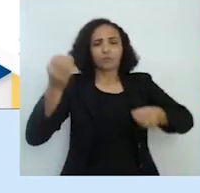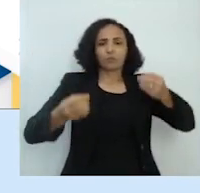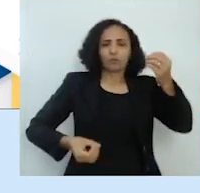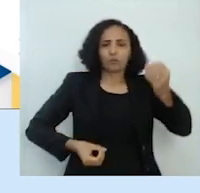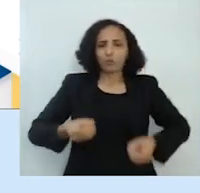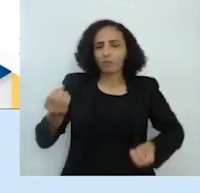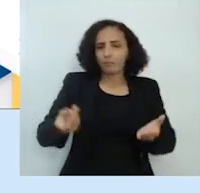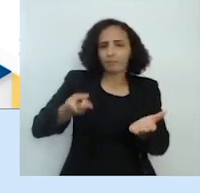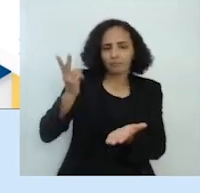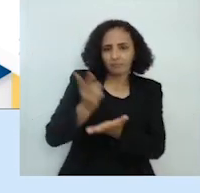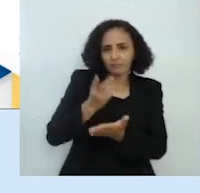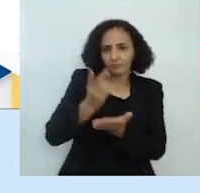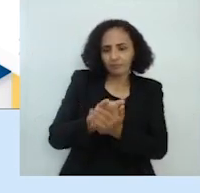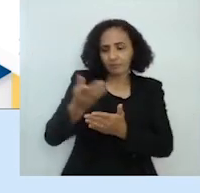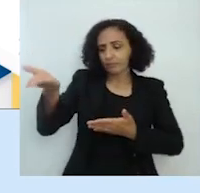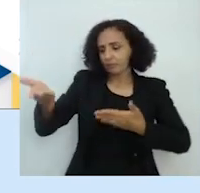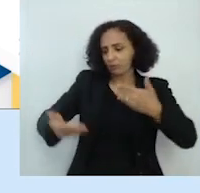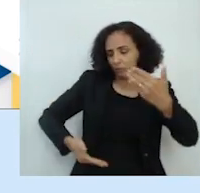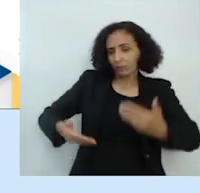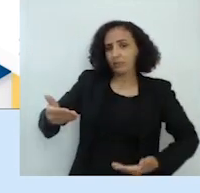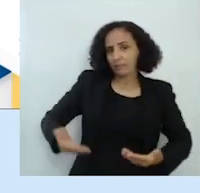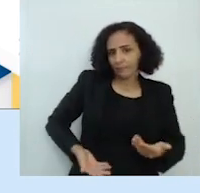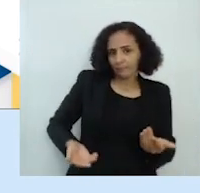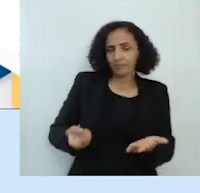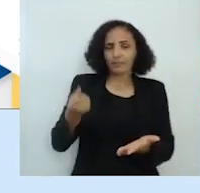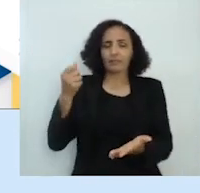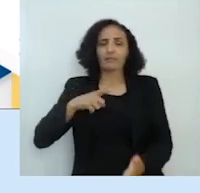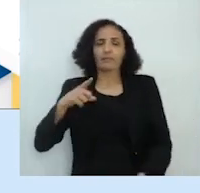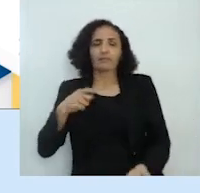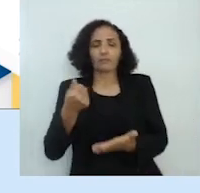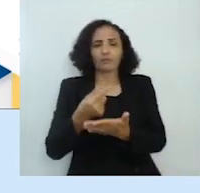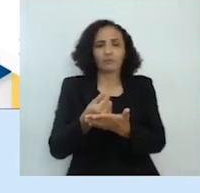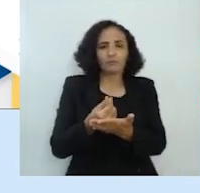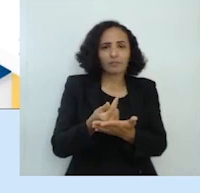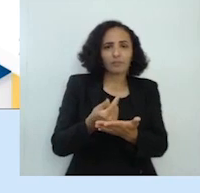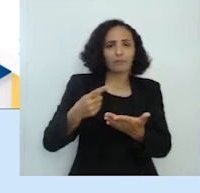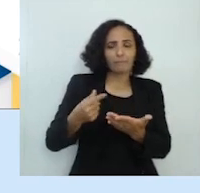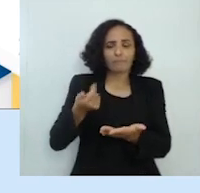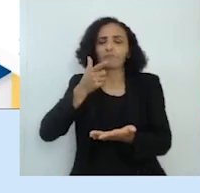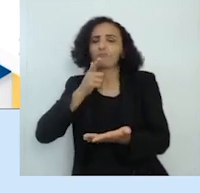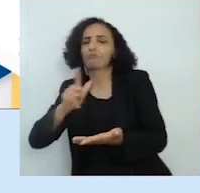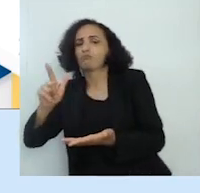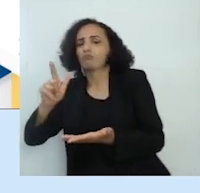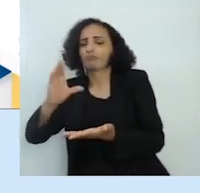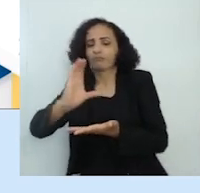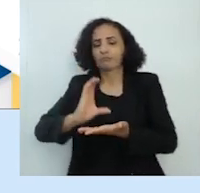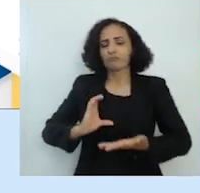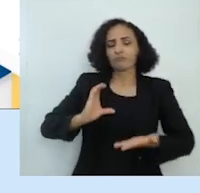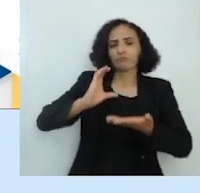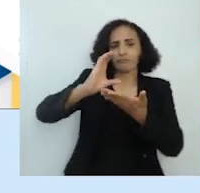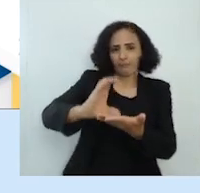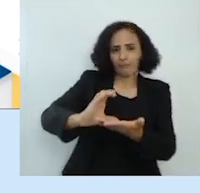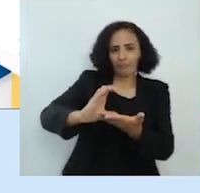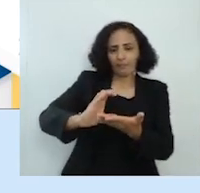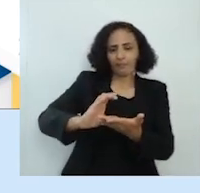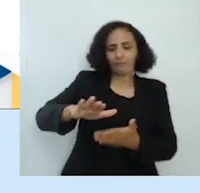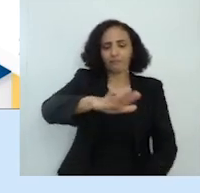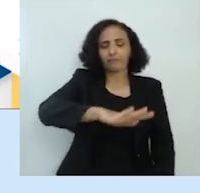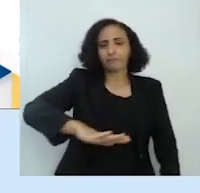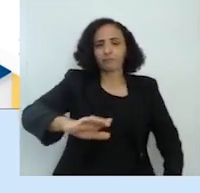trabalhador, o empregador ou capital, que é pago pela entidade empregadora no âmbito do processo de